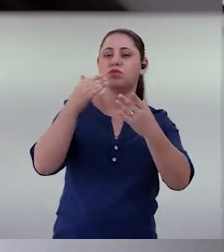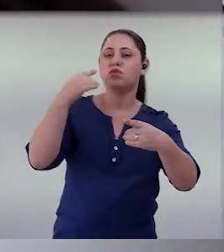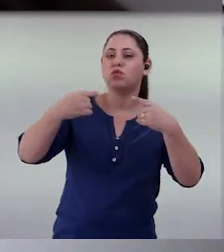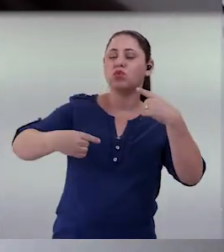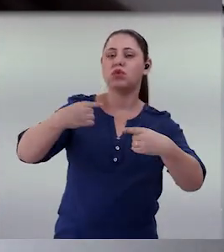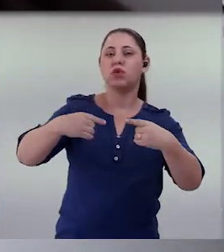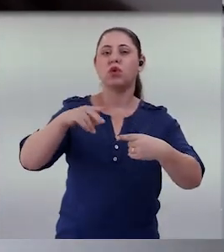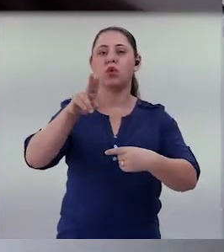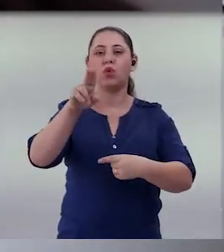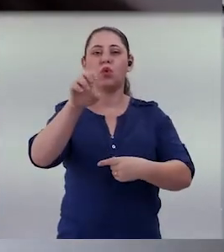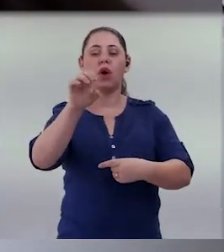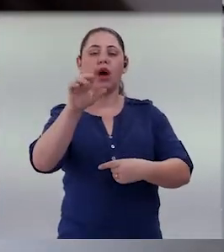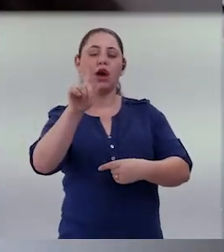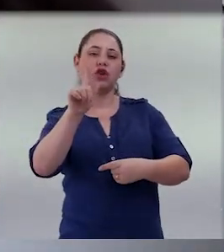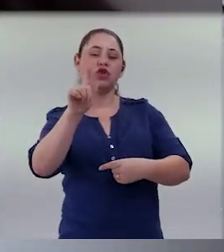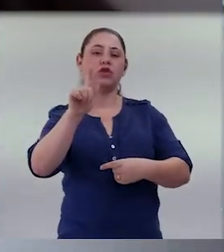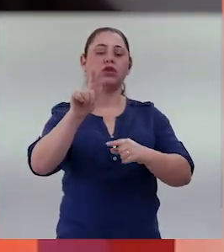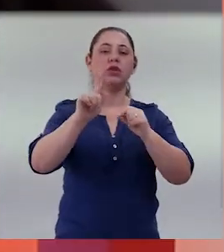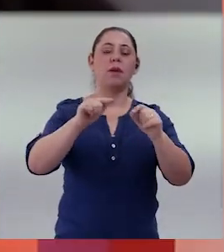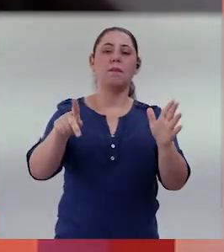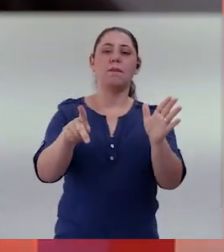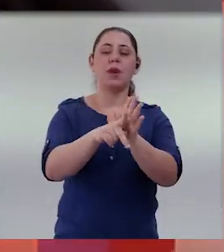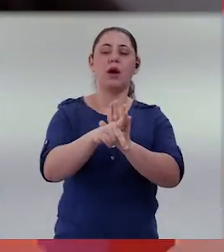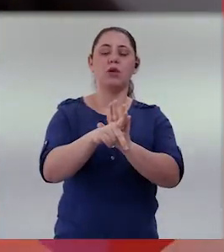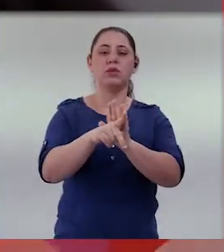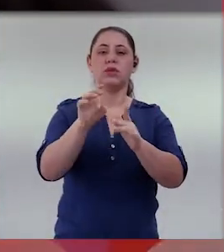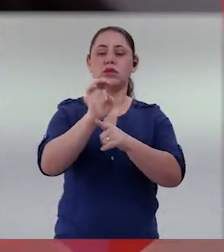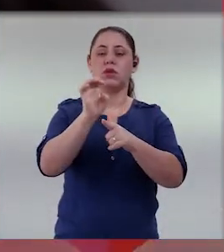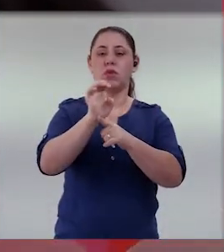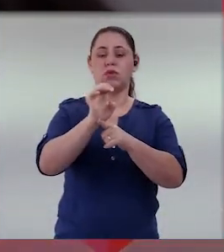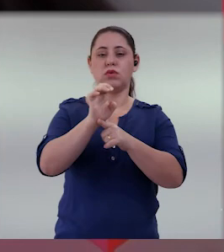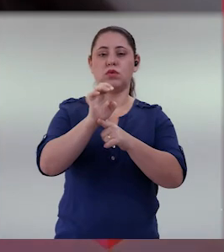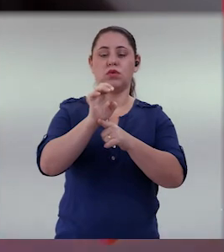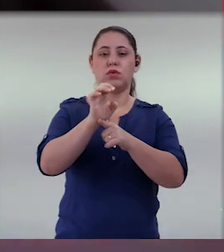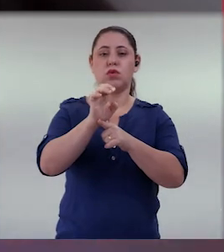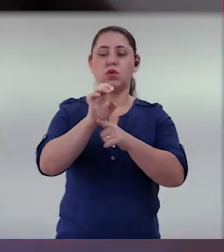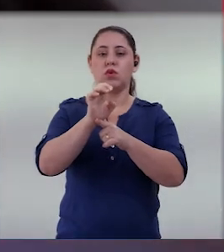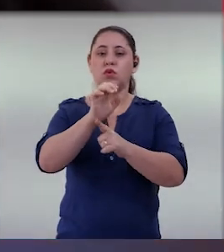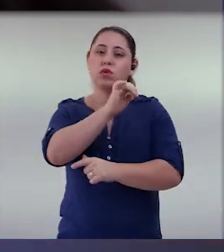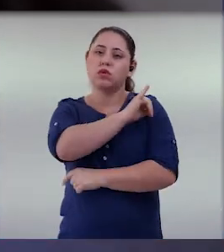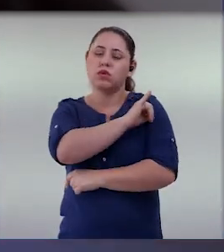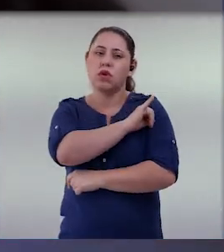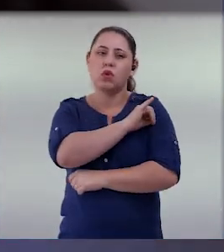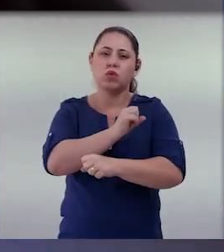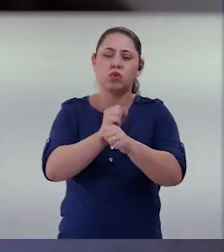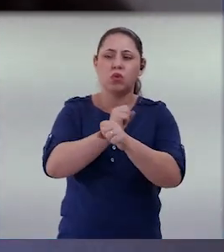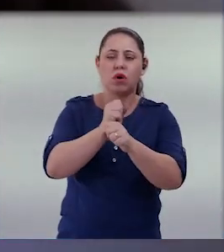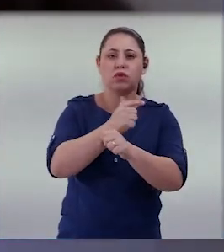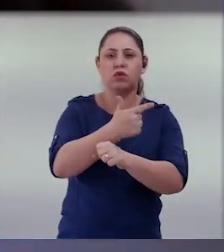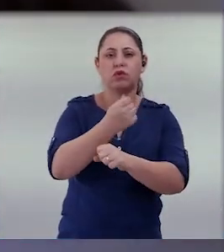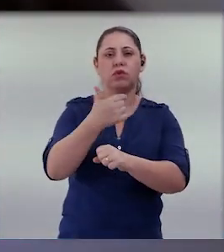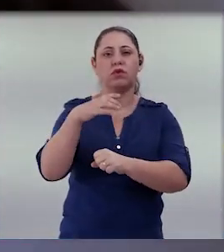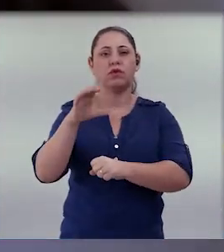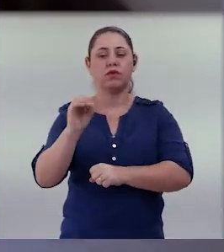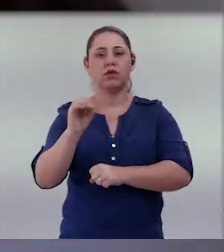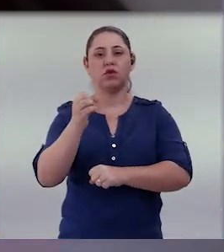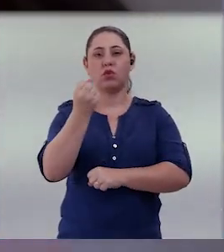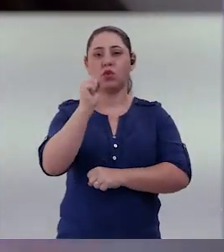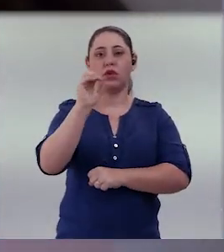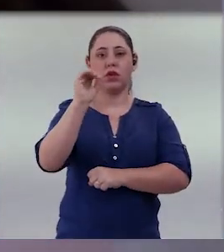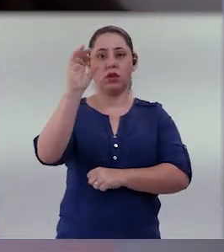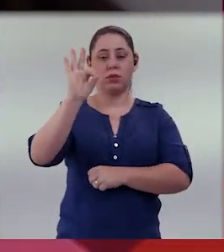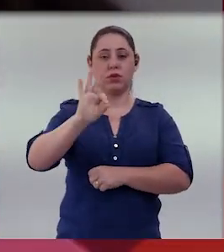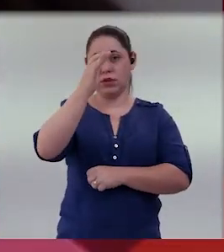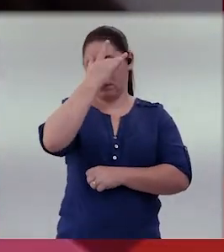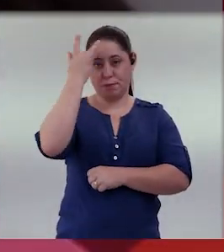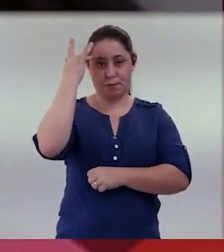repercutir contigo, Renata. A UERJ, a Universidade Estadual do Rio de Janeiro, revelou que nesse período, durante o ano de